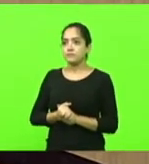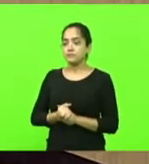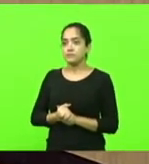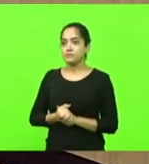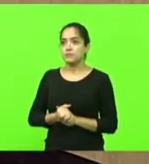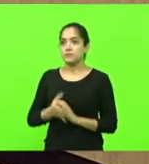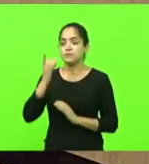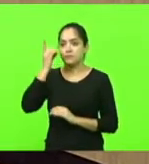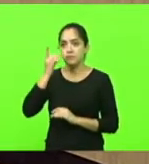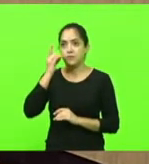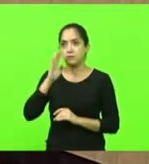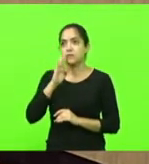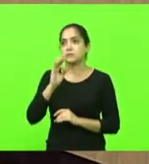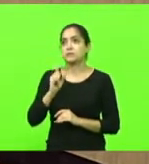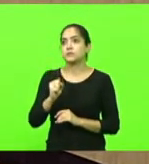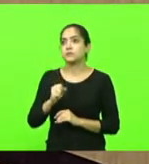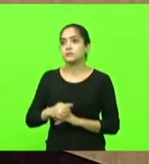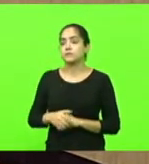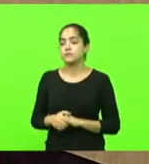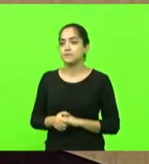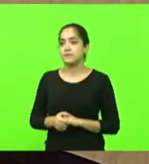Deputado Bruno.